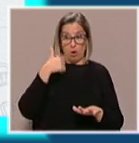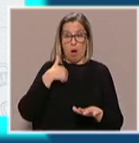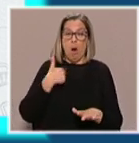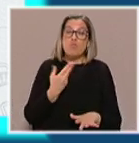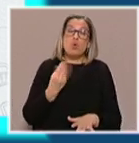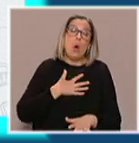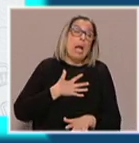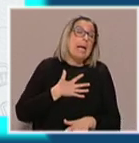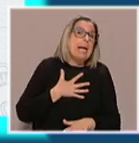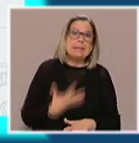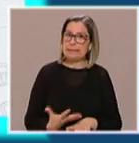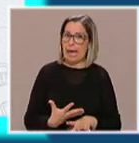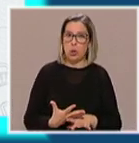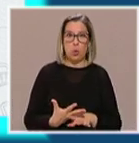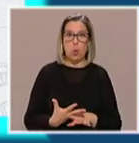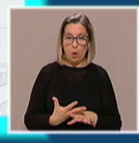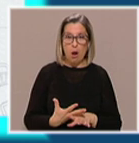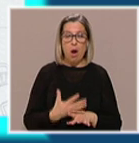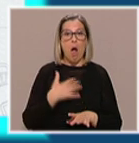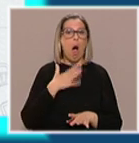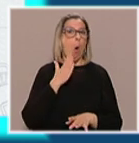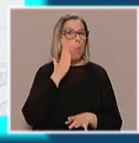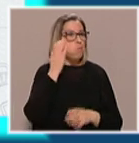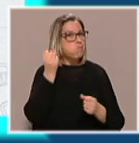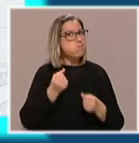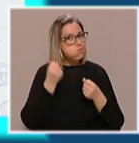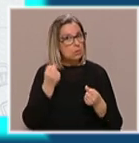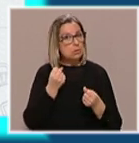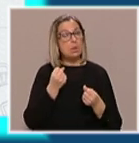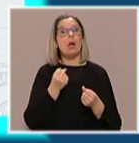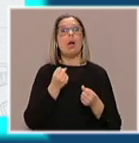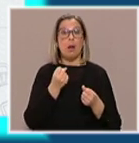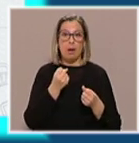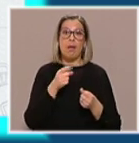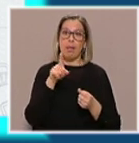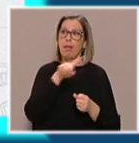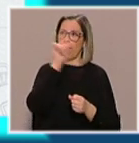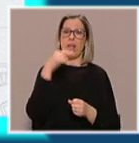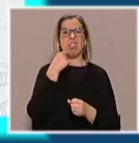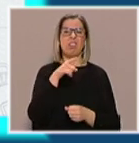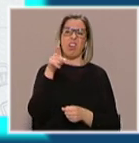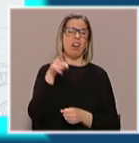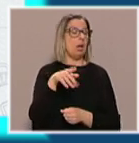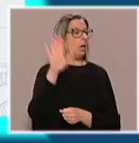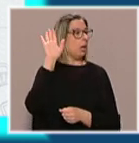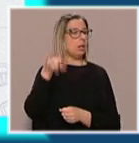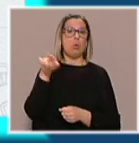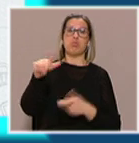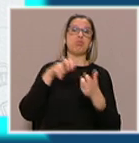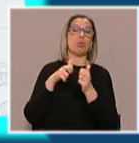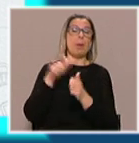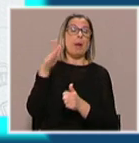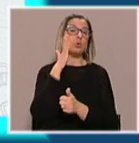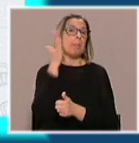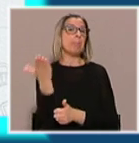não dormimos, uma das coisas que se costuma dizer é o teu mal é sono. Pronto, e nós associamos isso a mau feitio. Pois bem,